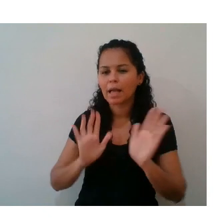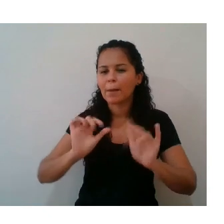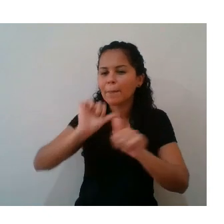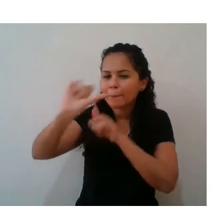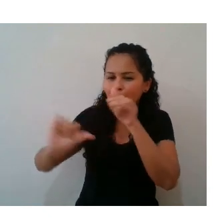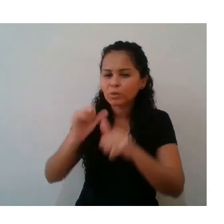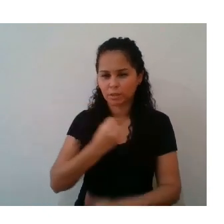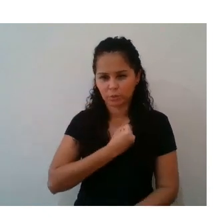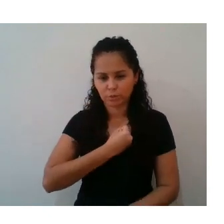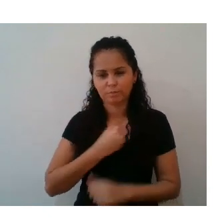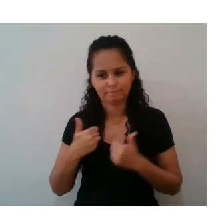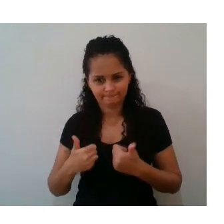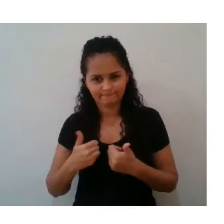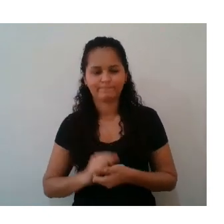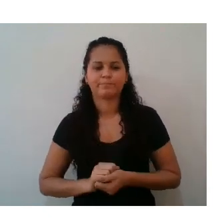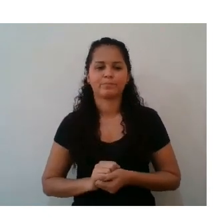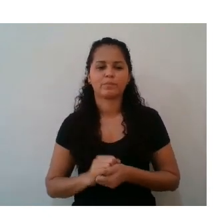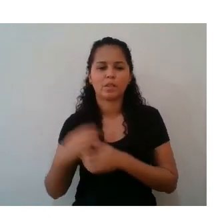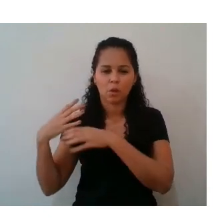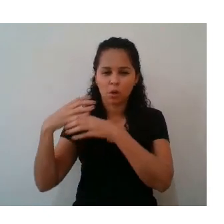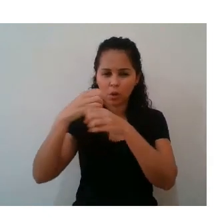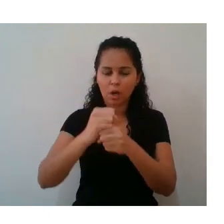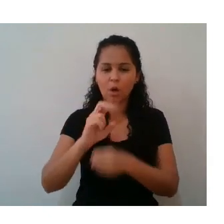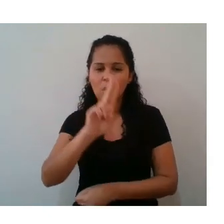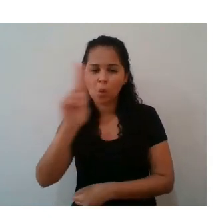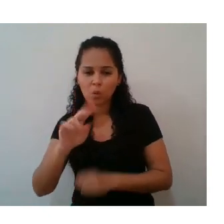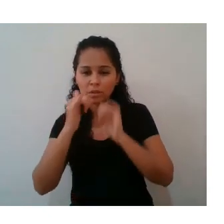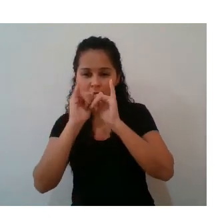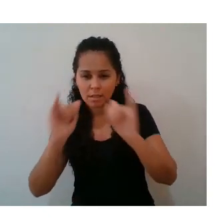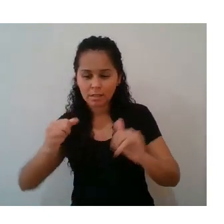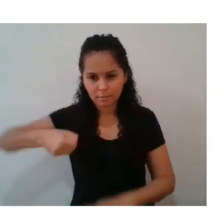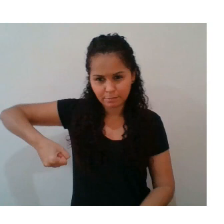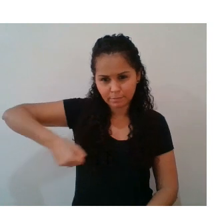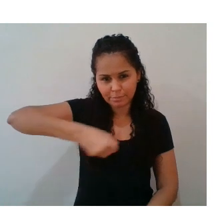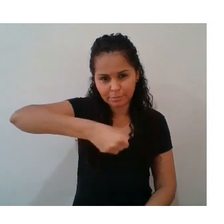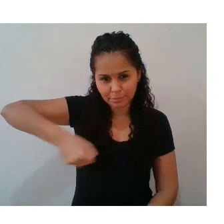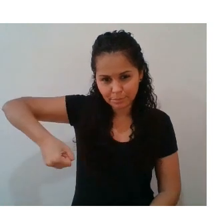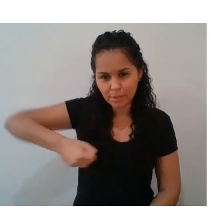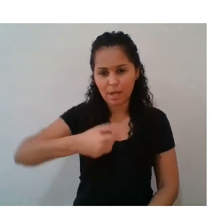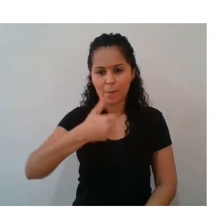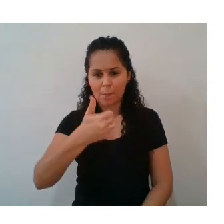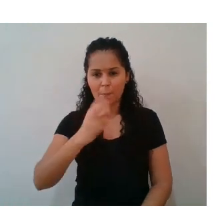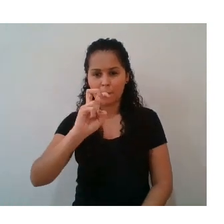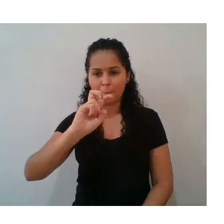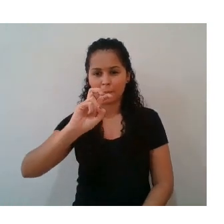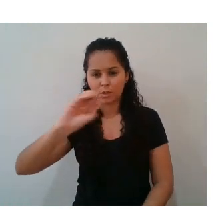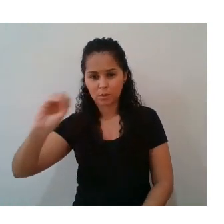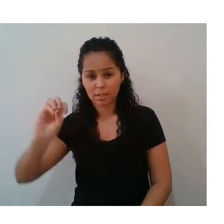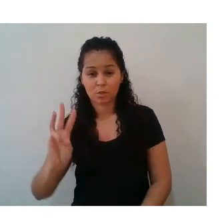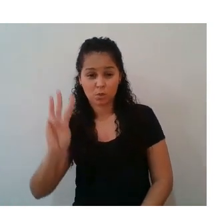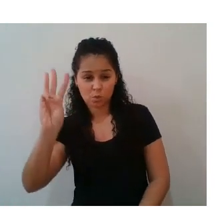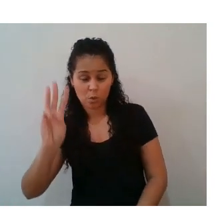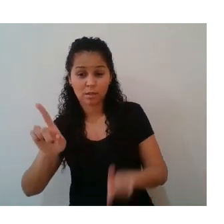senão ficam iguais. Calcular o consumo e o custo mensal de energia gasto em um ferro de passar de 1.500 watts e uma geladeira de